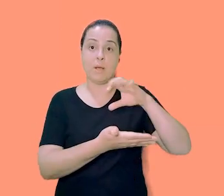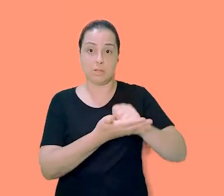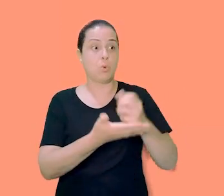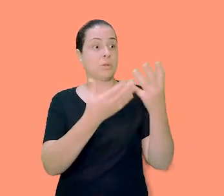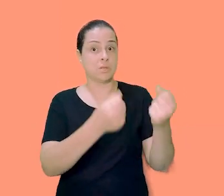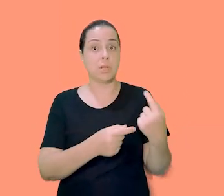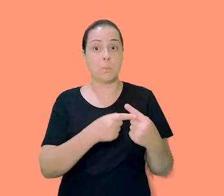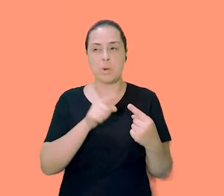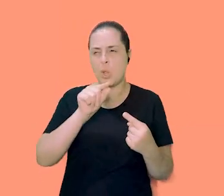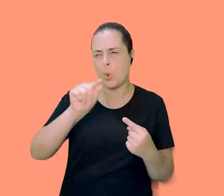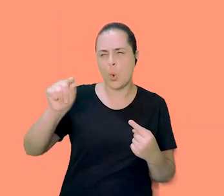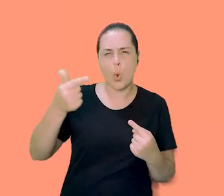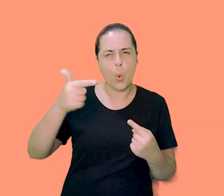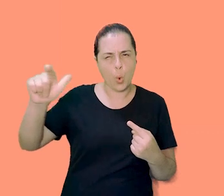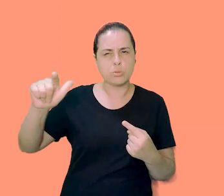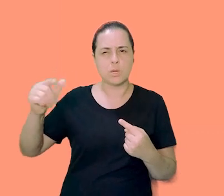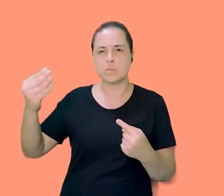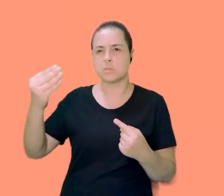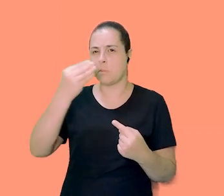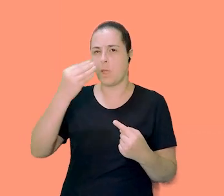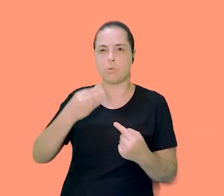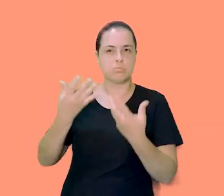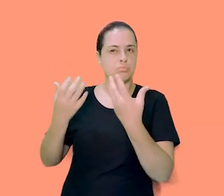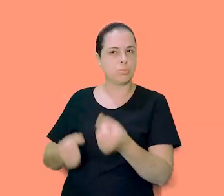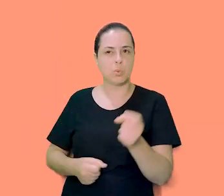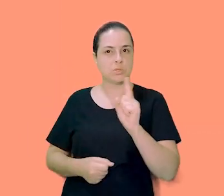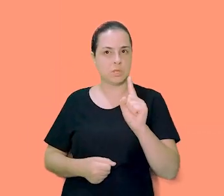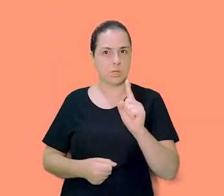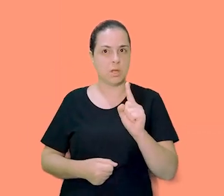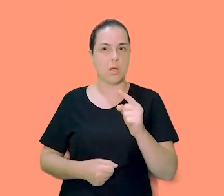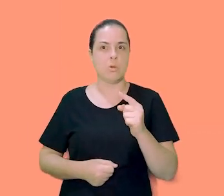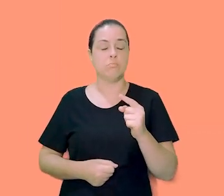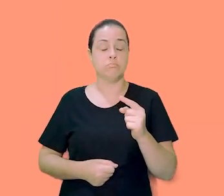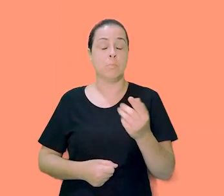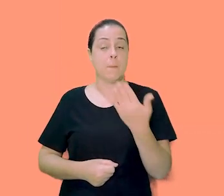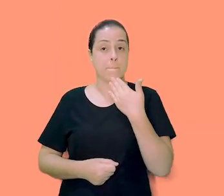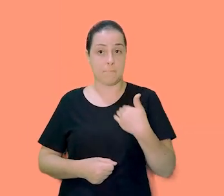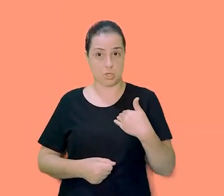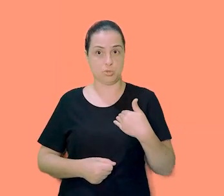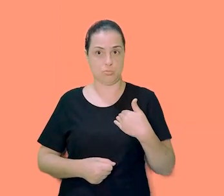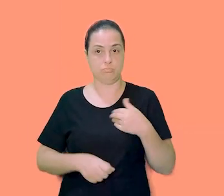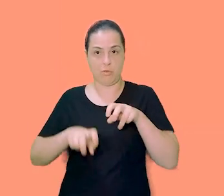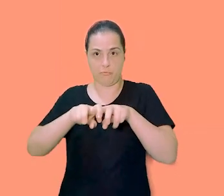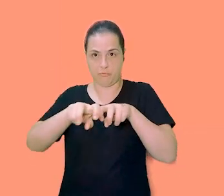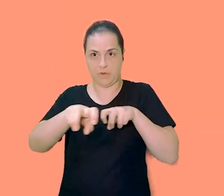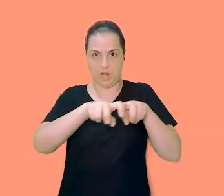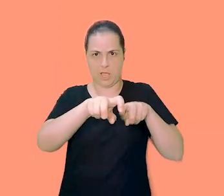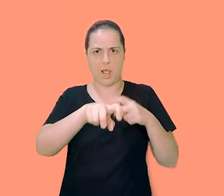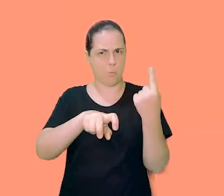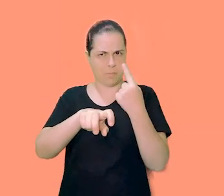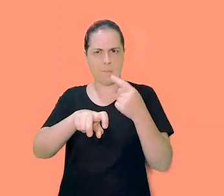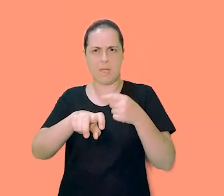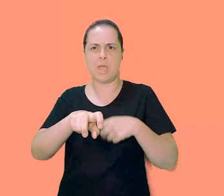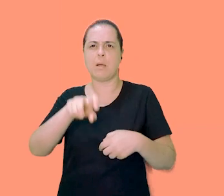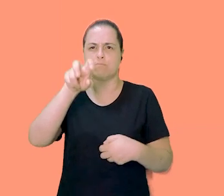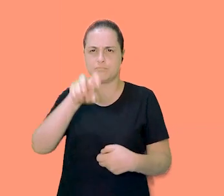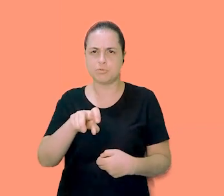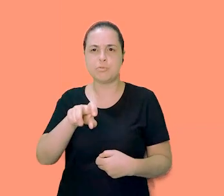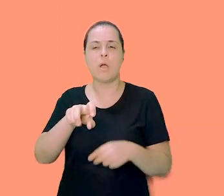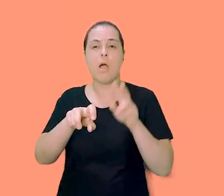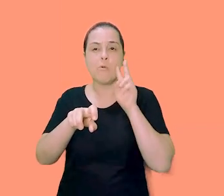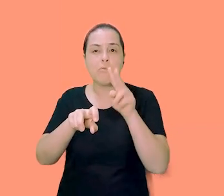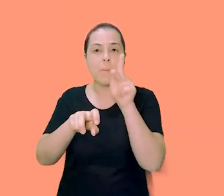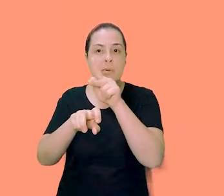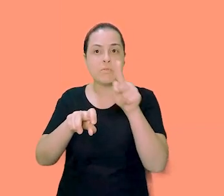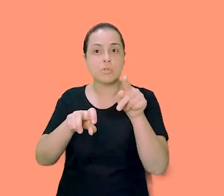recusaram. Então, o que eu fiz? Eles me botaram sentada na primeira fileira, para eu poder enxergar bem a professora. A